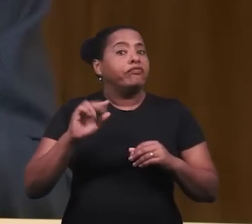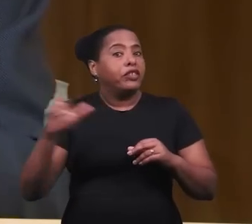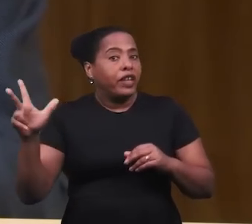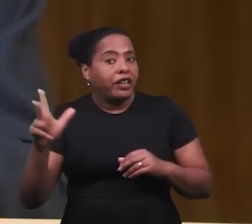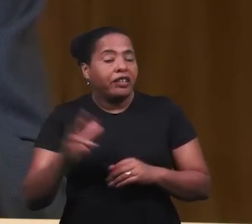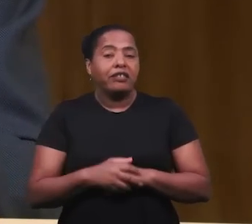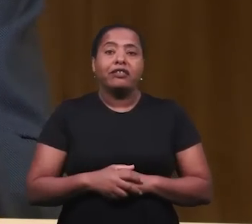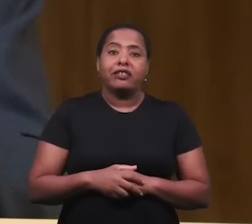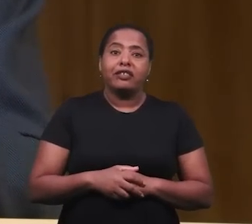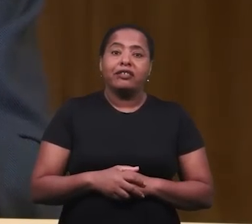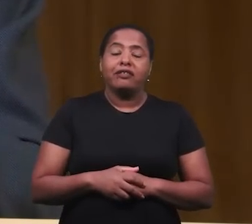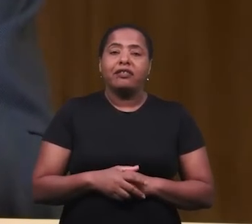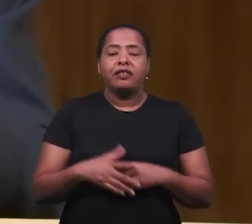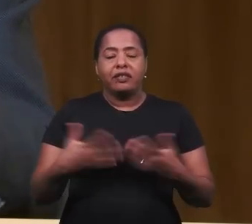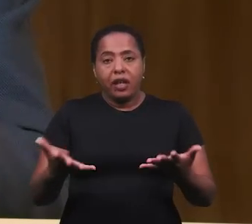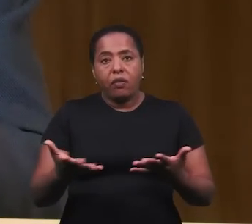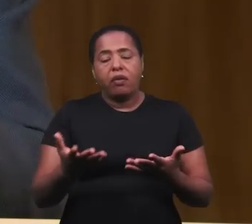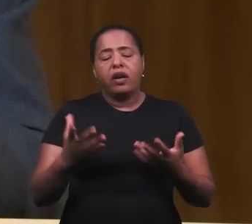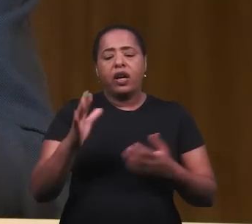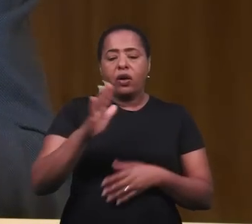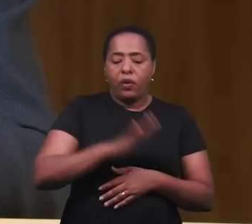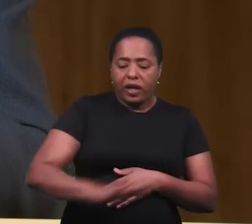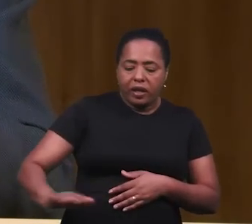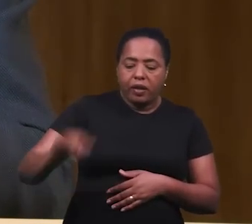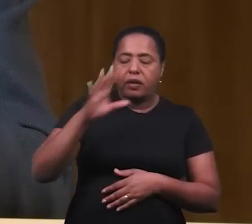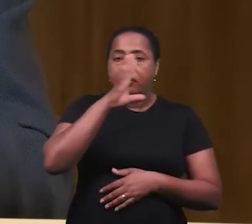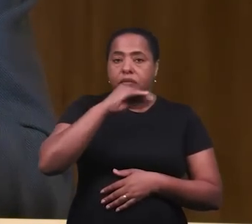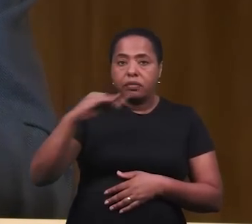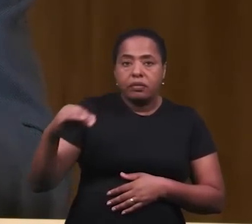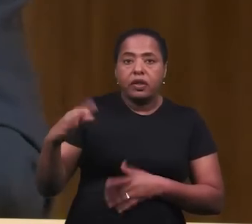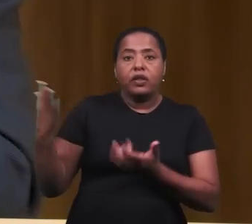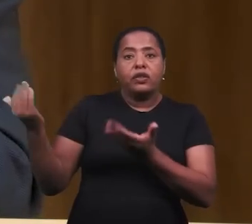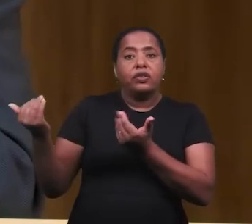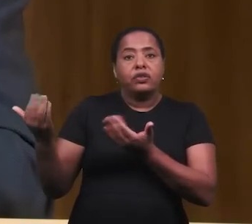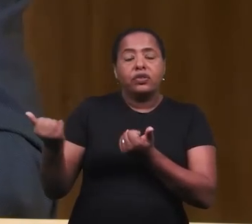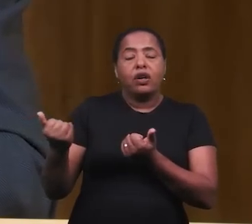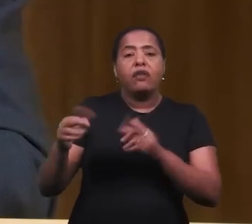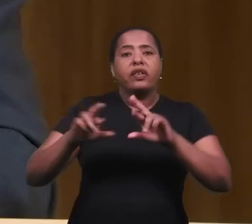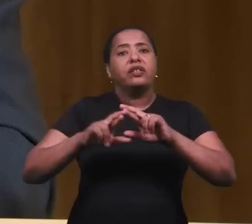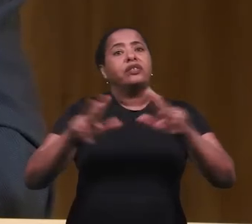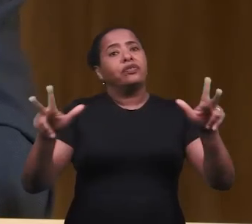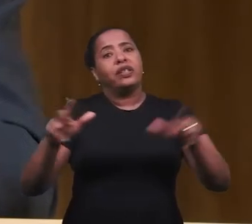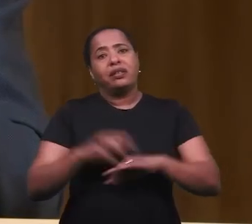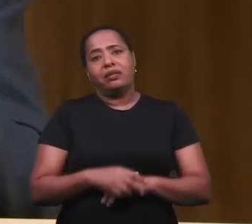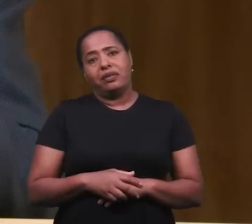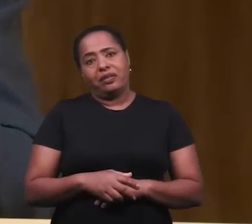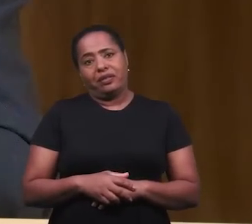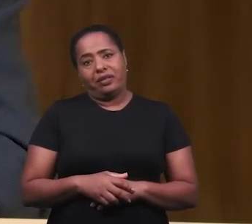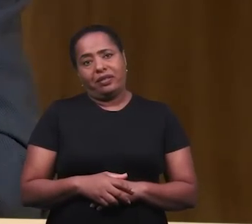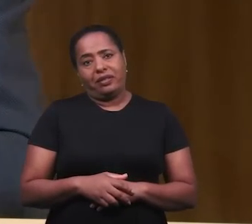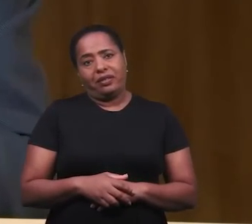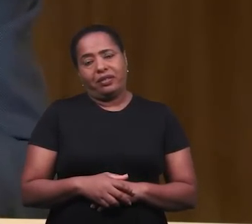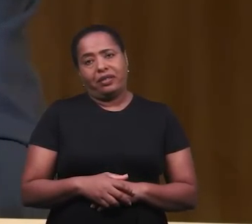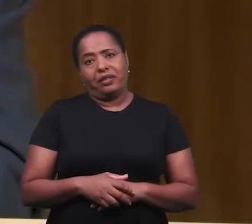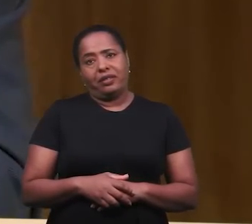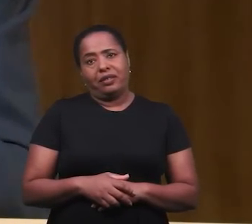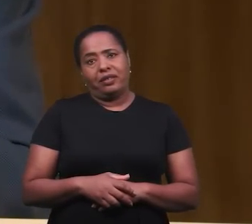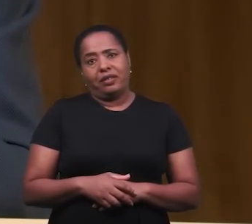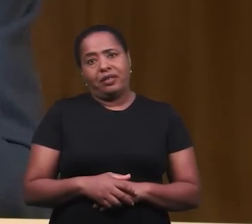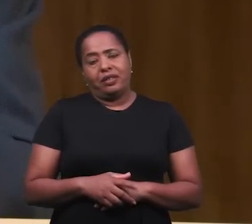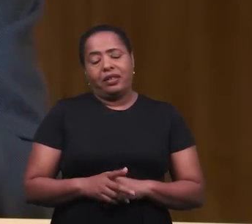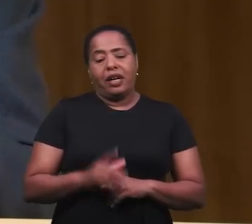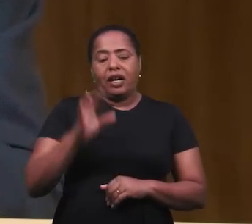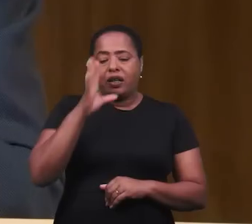tempo, igual a adolescência. A adolescência é um tempo. Você vê que muda os endereços, é tudo igual, né? Tem coisa da adolescência que é tudo